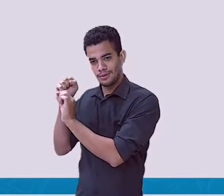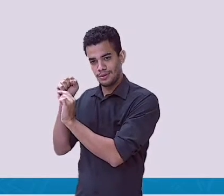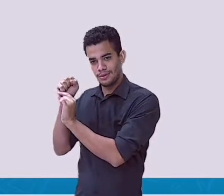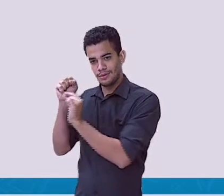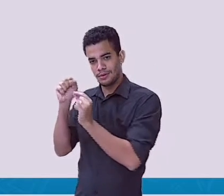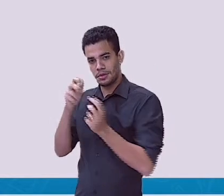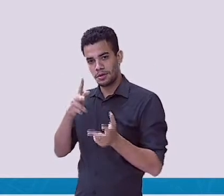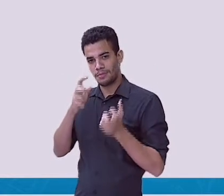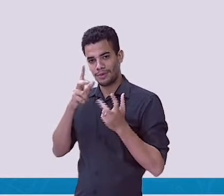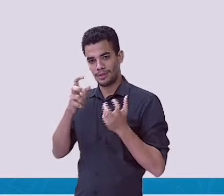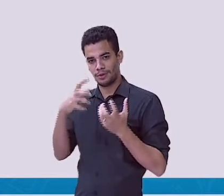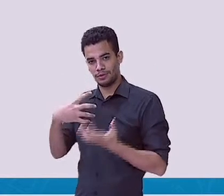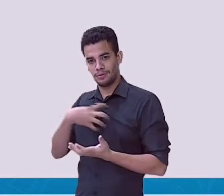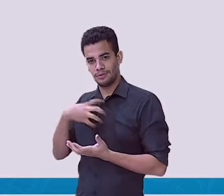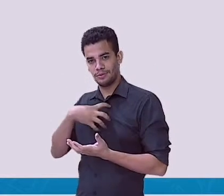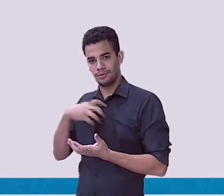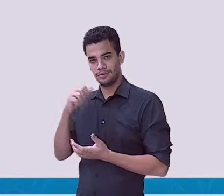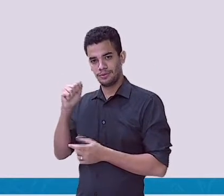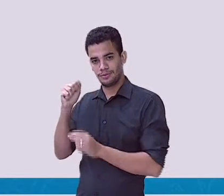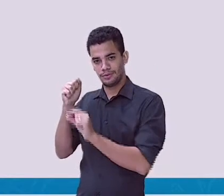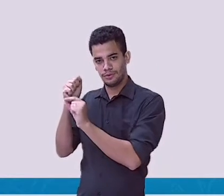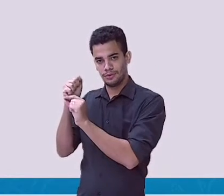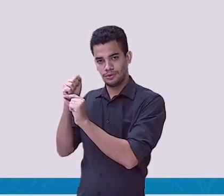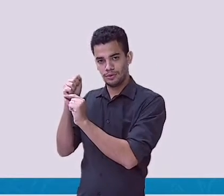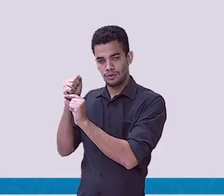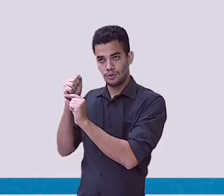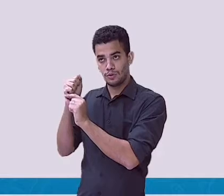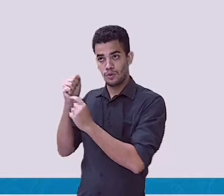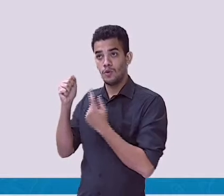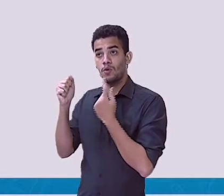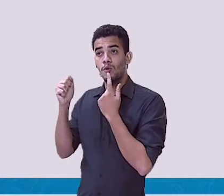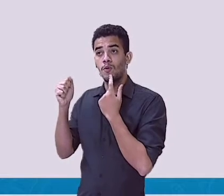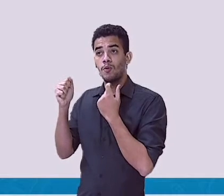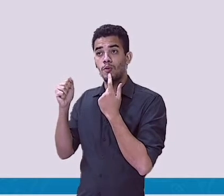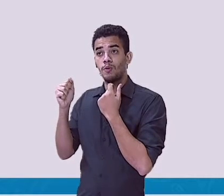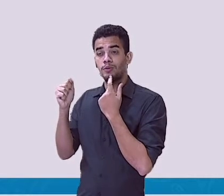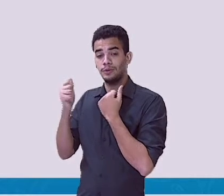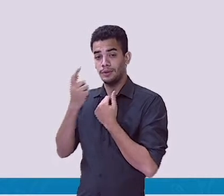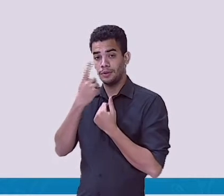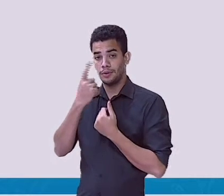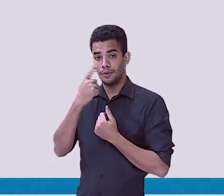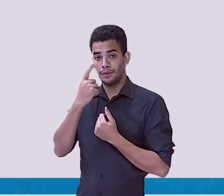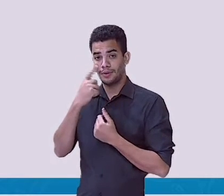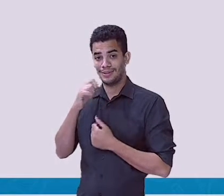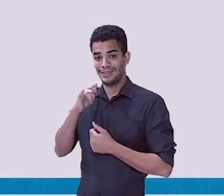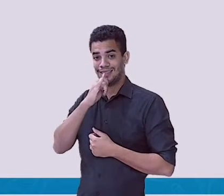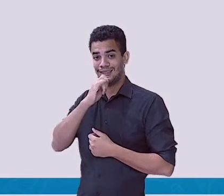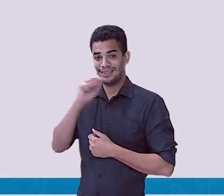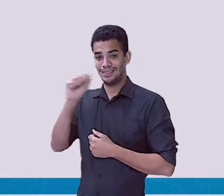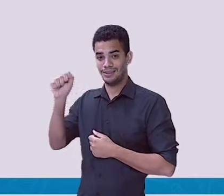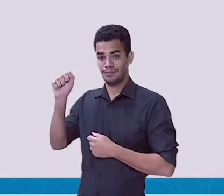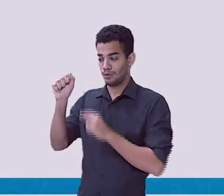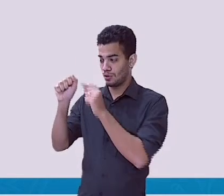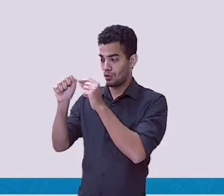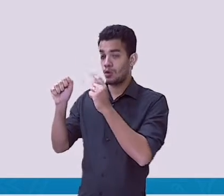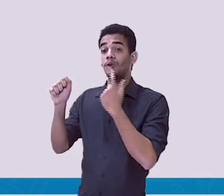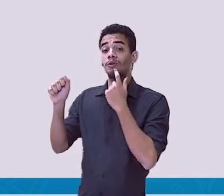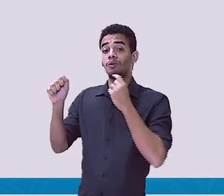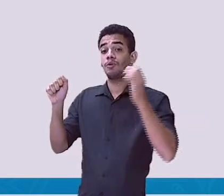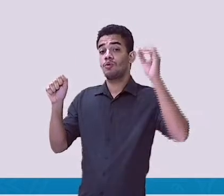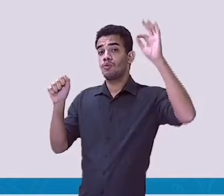nós temos no coração. Então, o sangue vai entrar pela veia cava anterior, é onde o sangue entra,